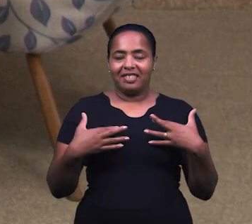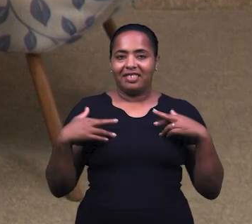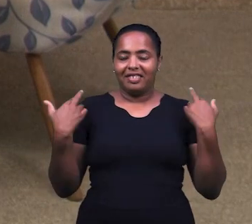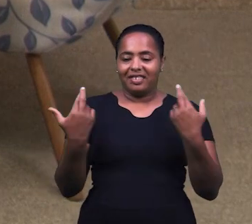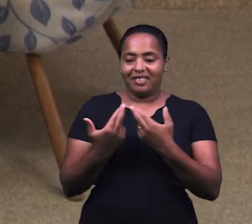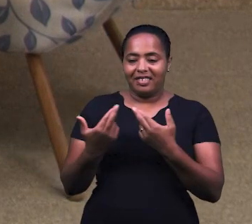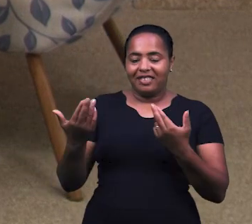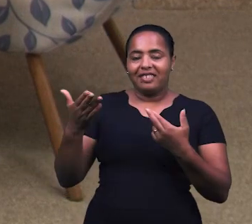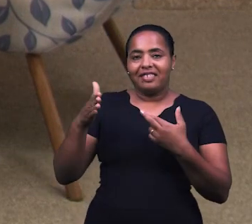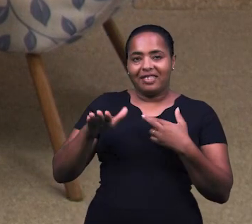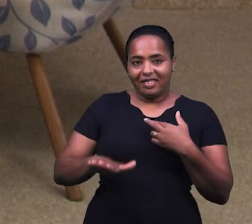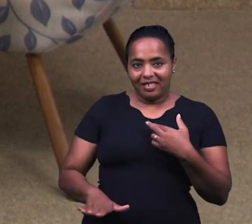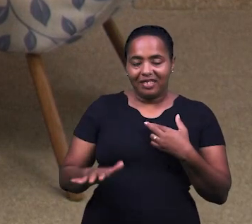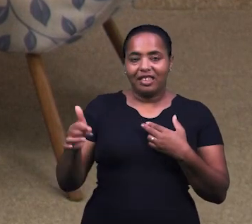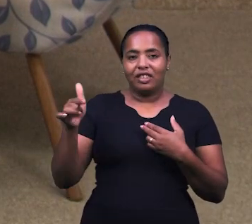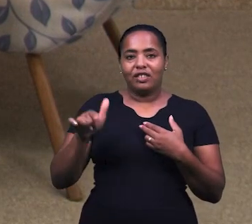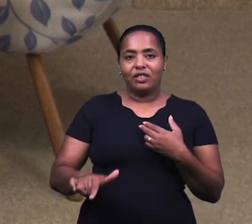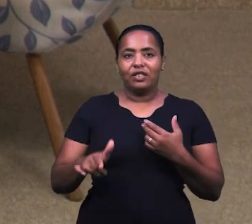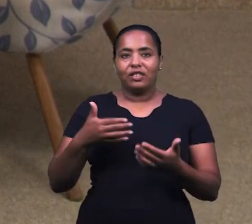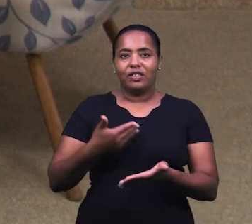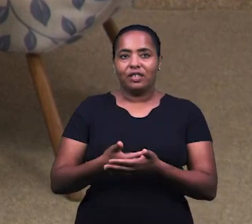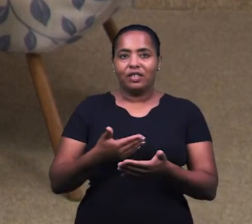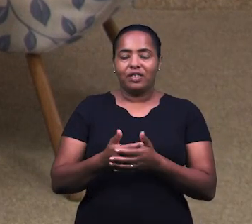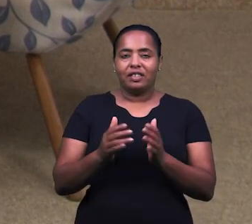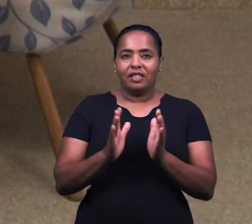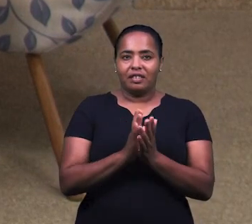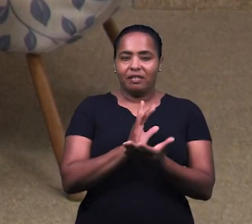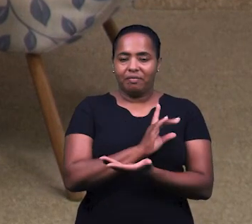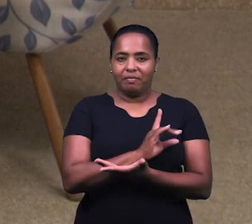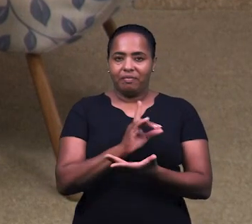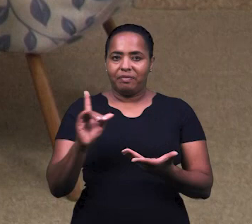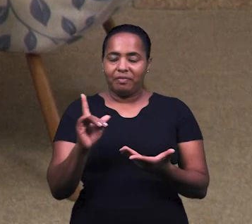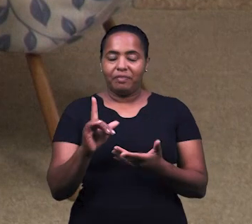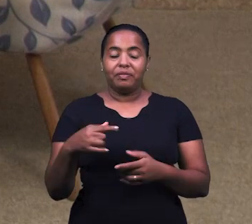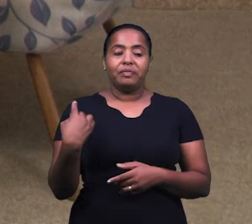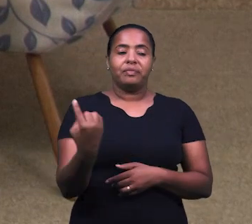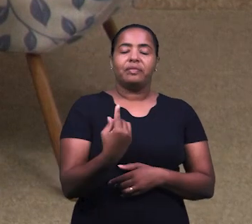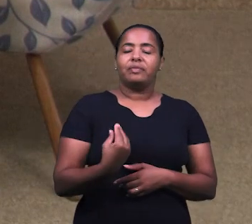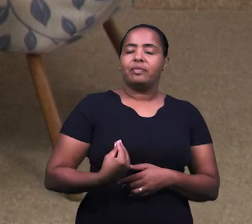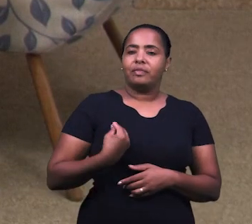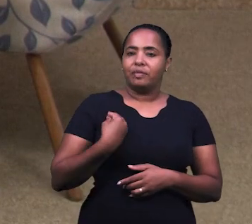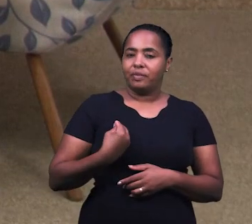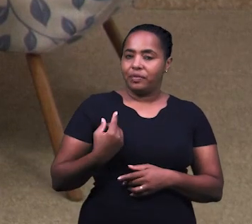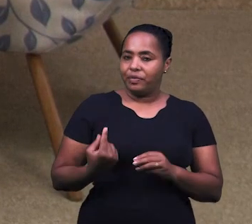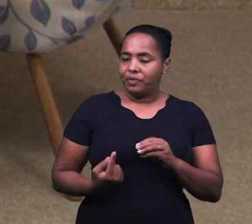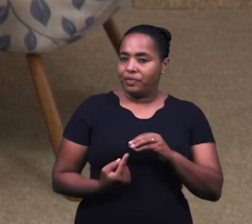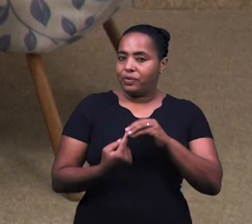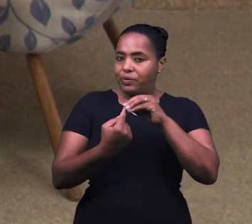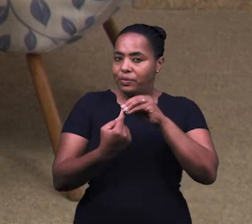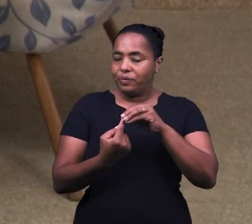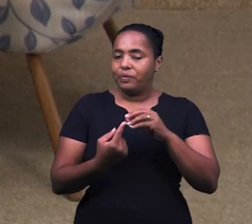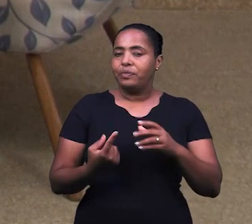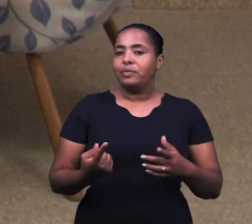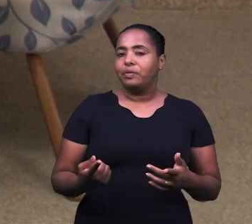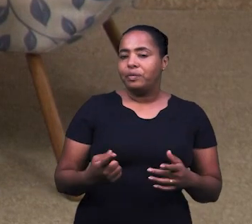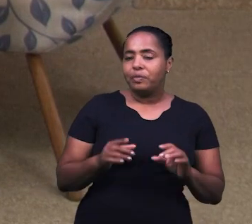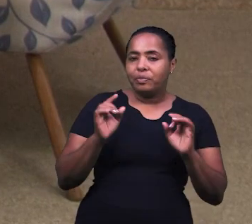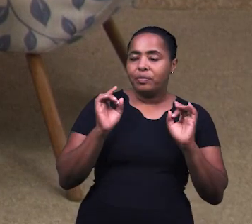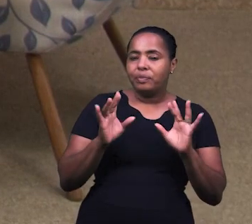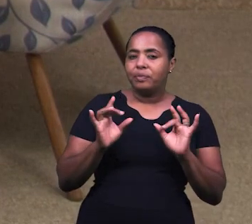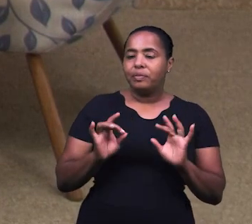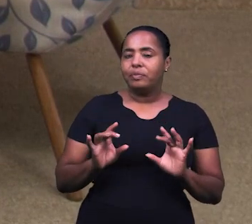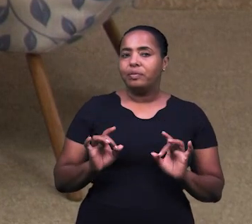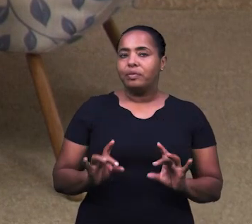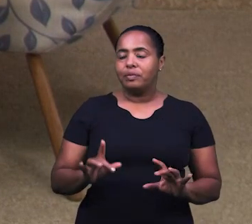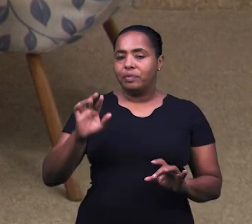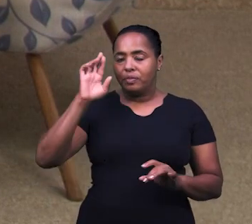aqui nessa tarde para poder, mais uma vez, estudar a palavra do Senhor. Estamos vivendo um momento único, um momento ímpar,